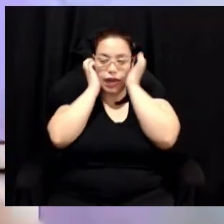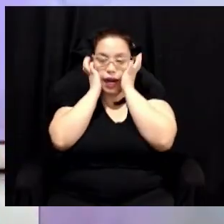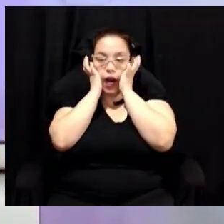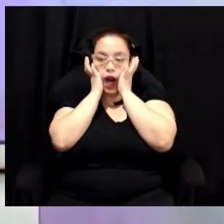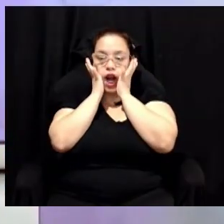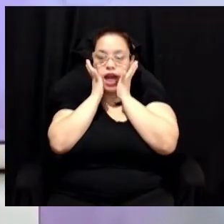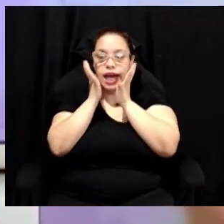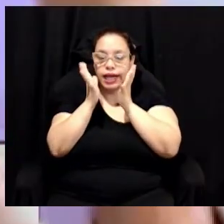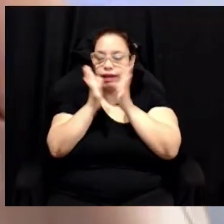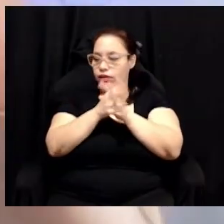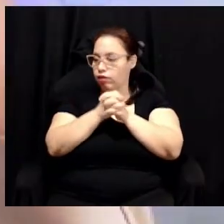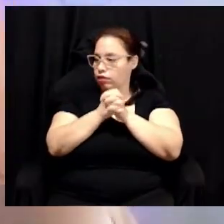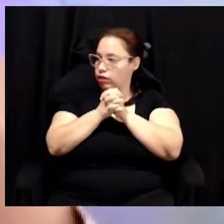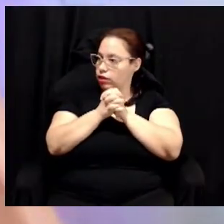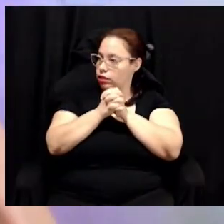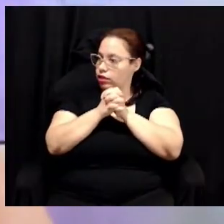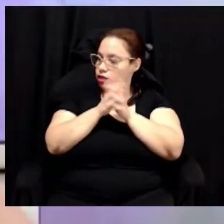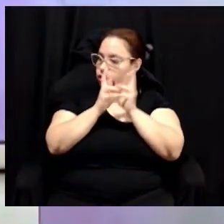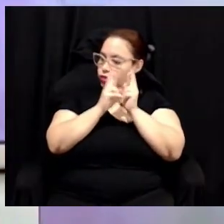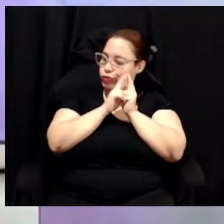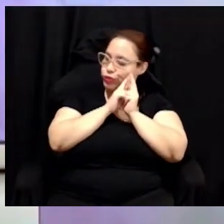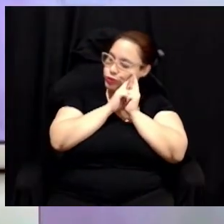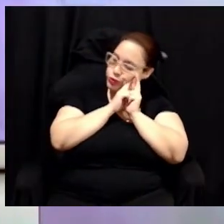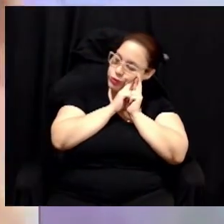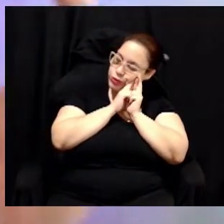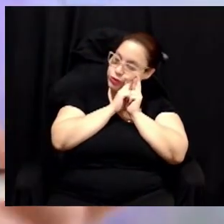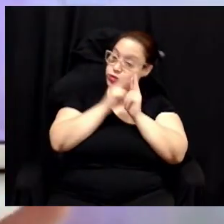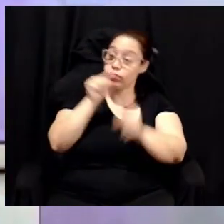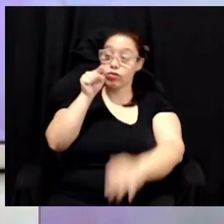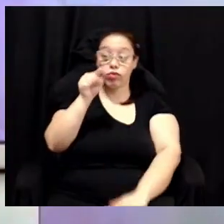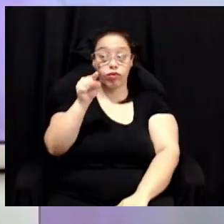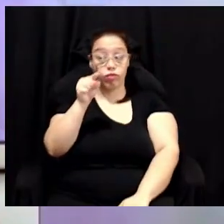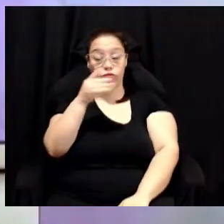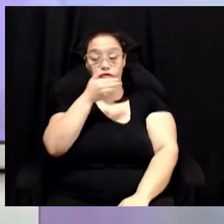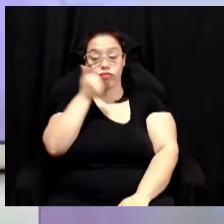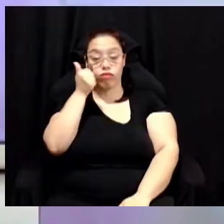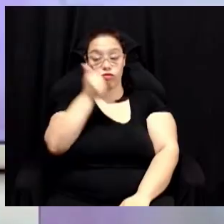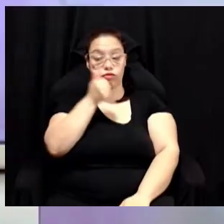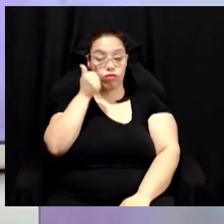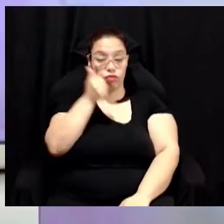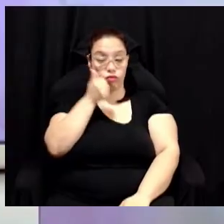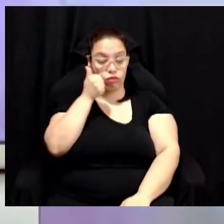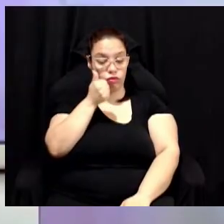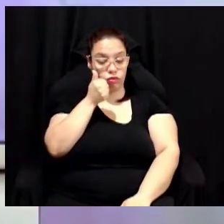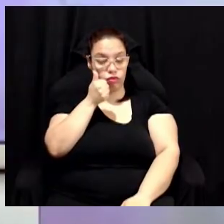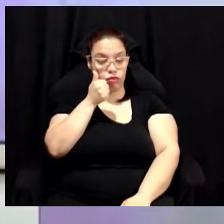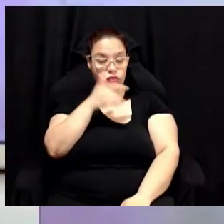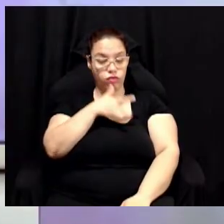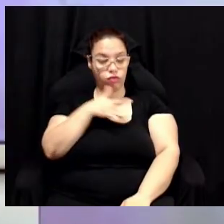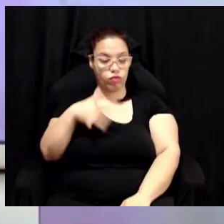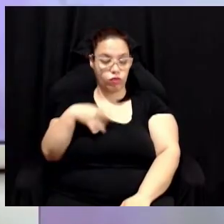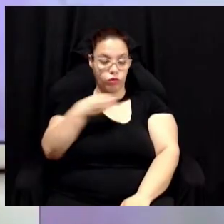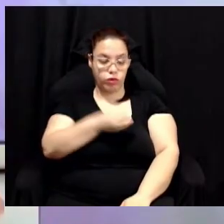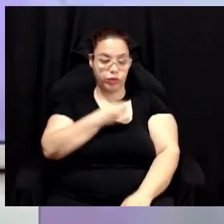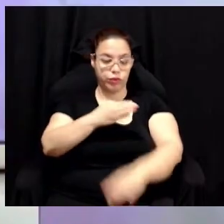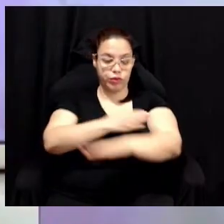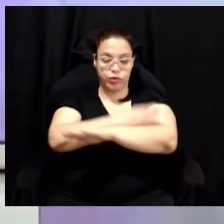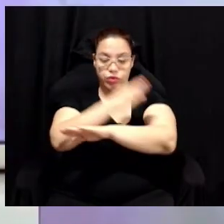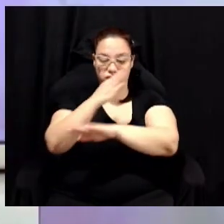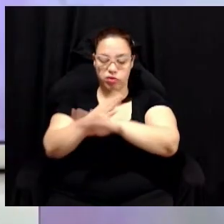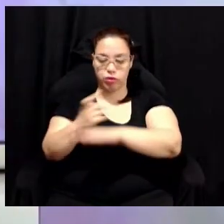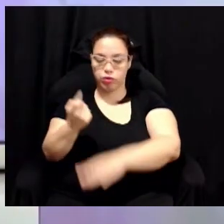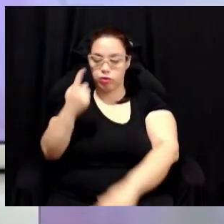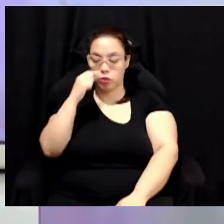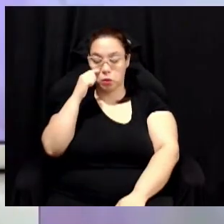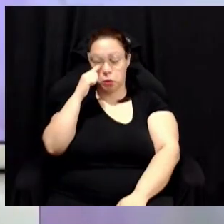vai piorar ainda mais a qualidade do sono. Então, para você melhorar a qualidade, para você ter qualidade de vida ao longo do dia, o